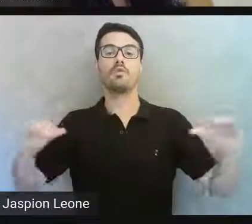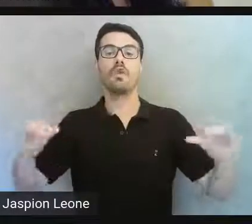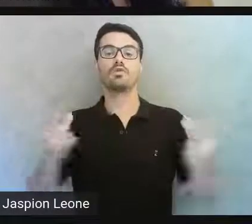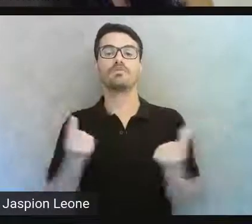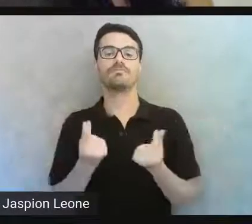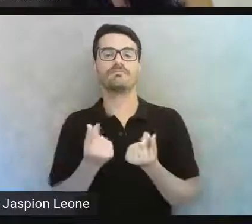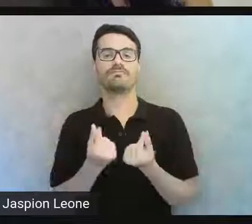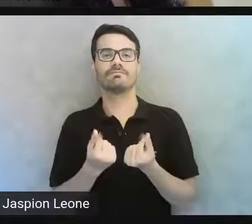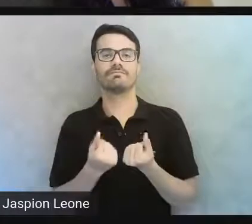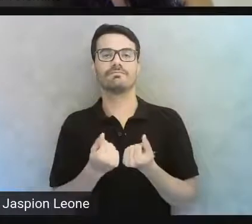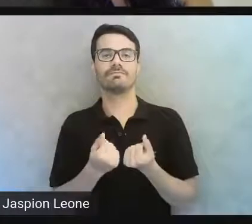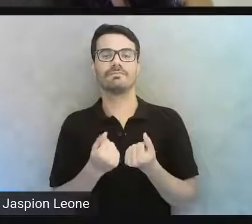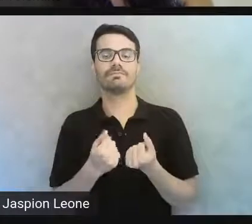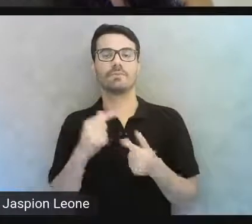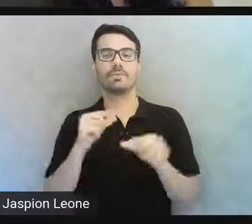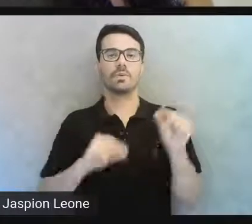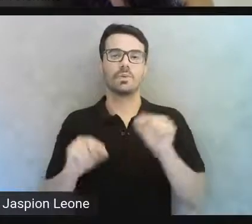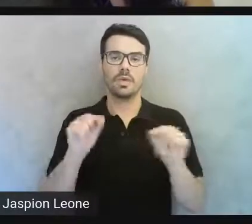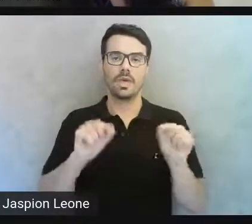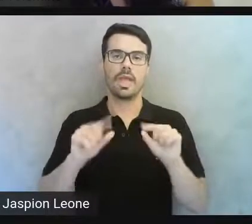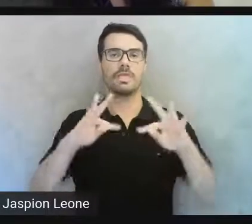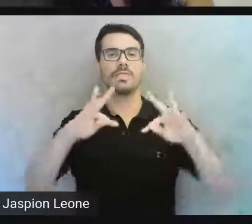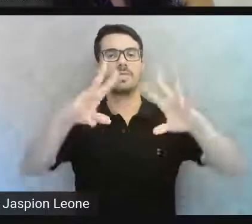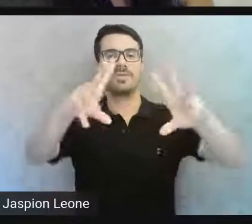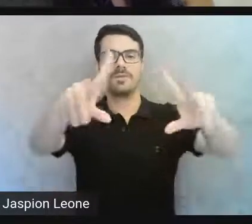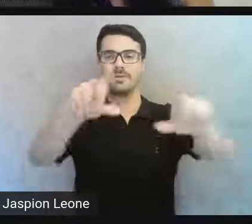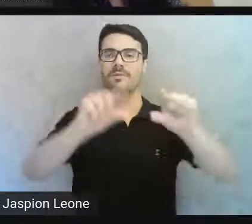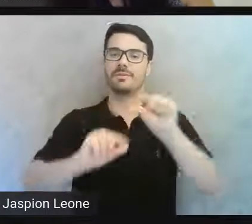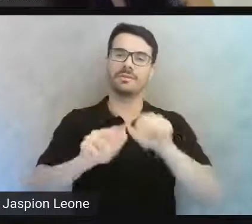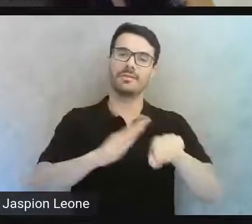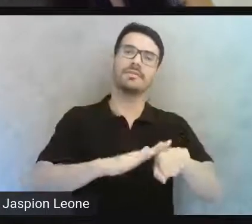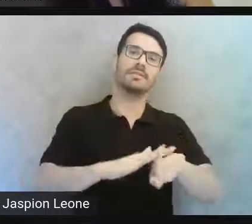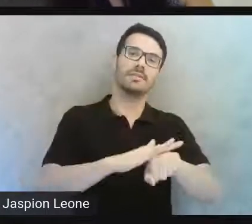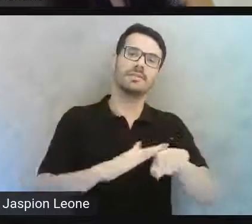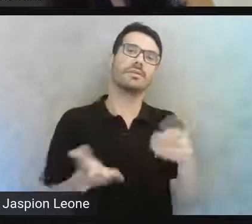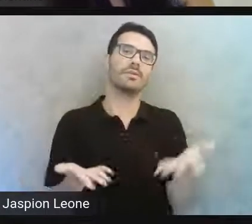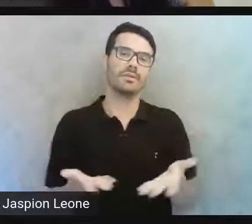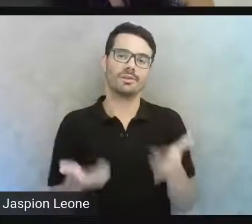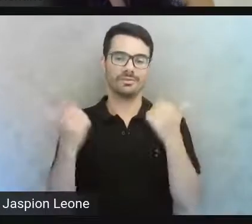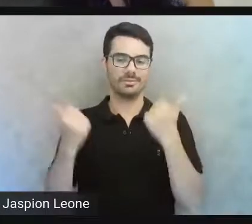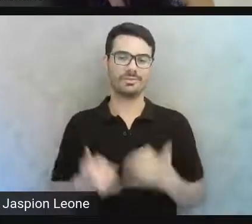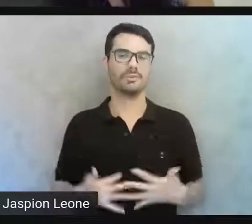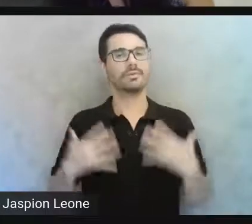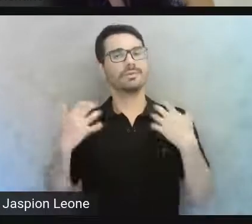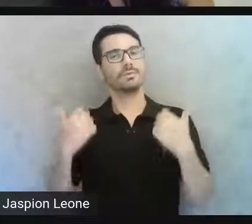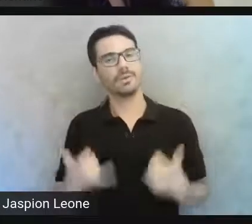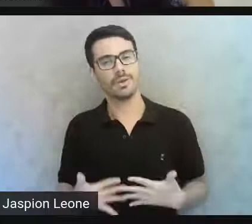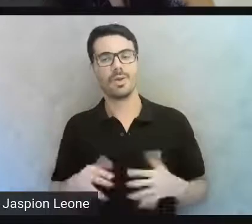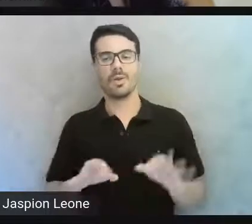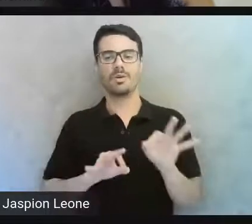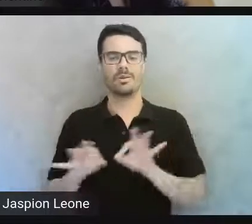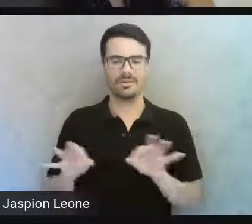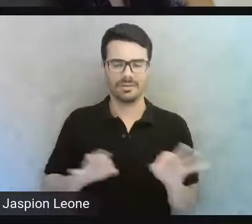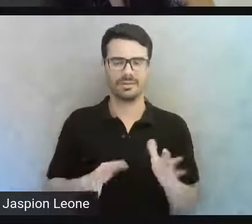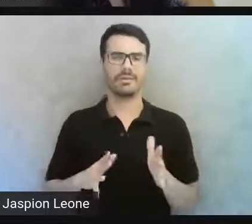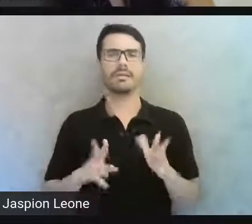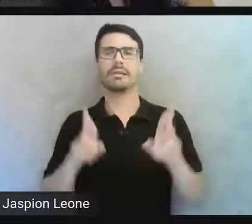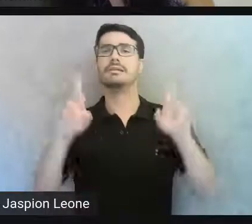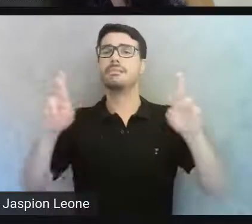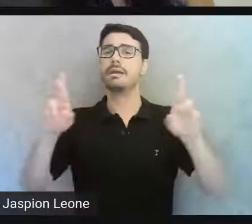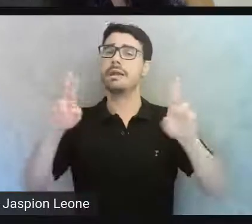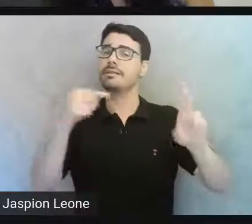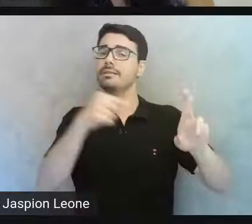Né? Isso passa por tudo isso que a gente conversou aqui um pouquinho, né? E então não percam a esperança